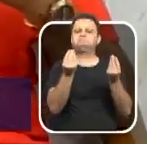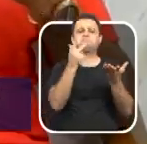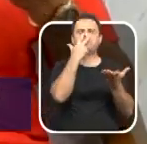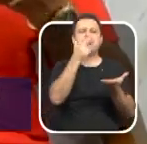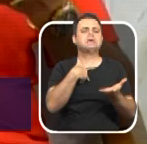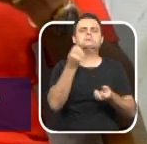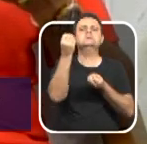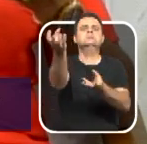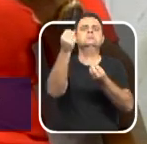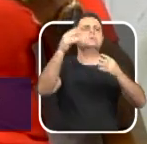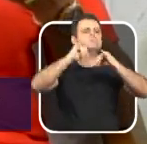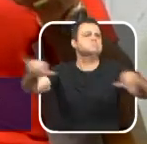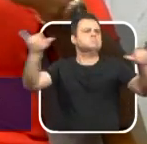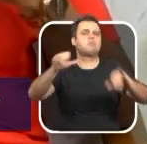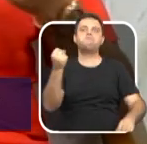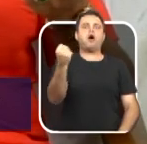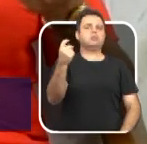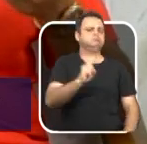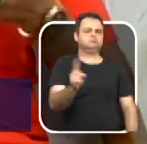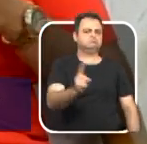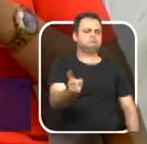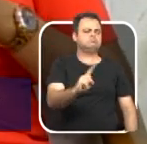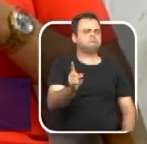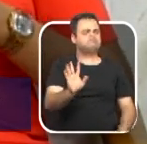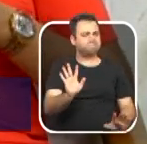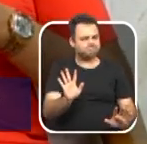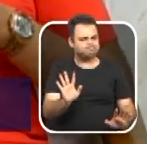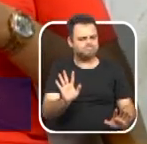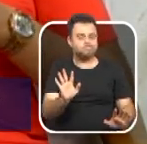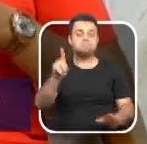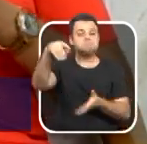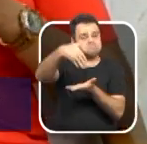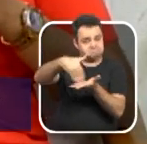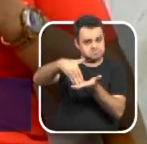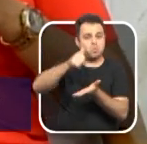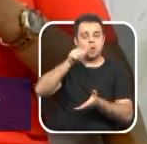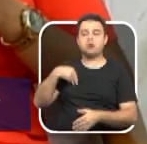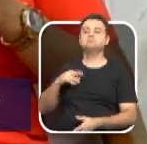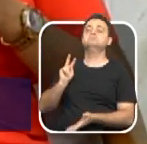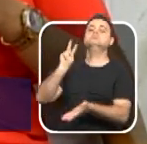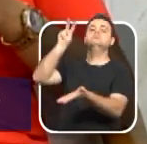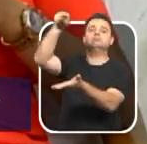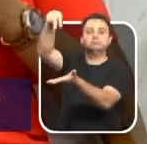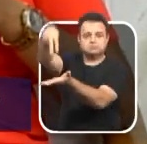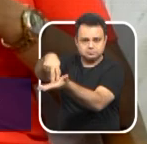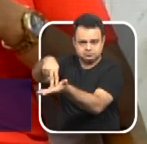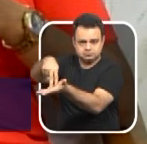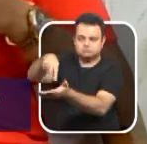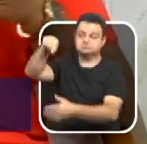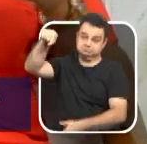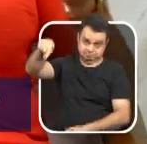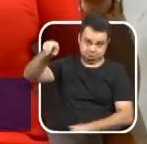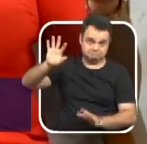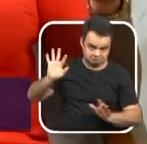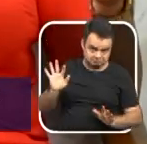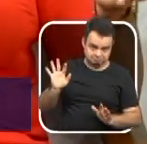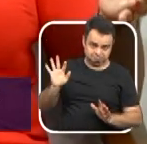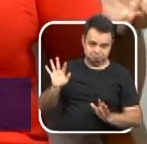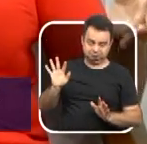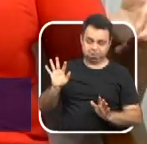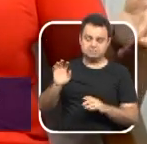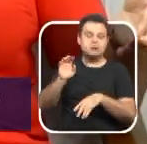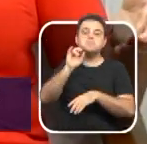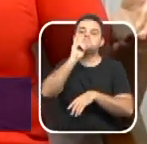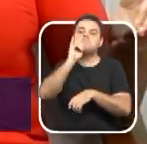uma das primeiras do nosso estado. E tinha que também fazer conhecida, porque já existia